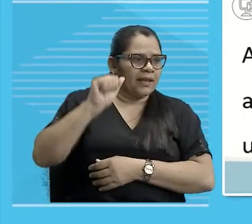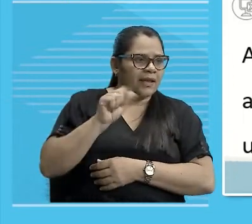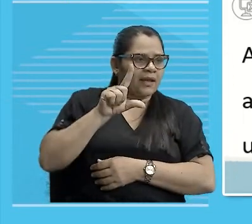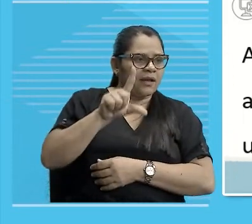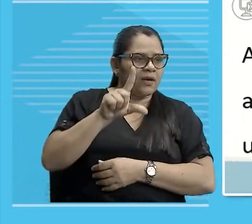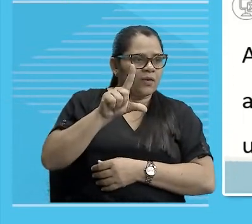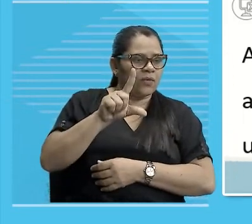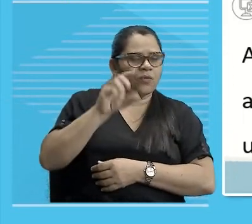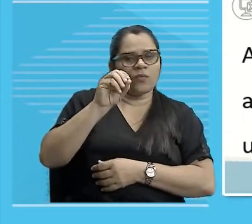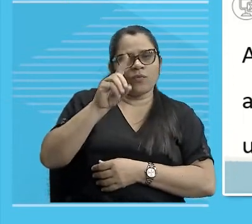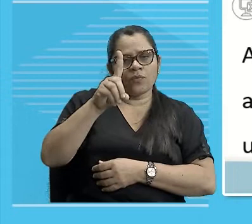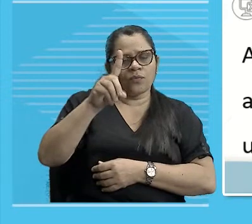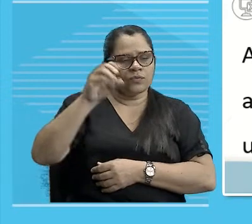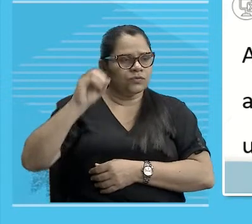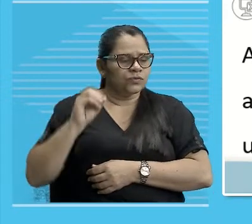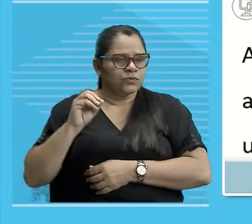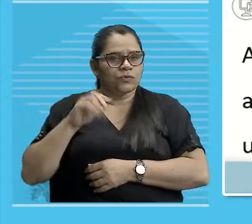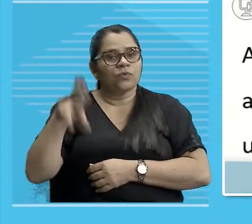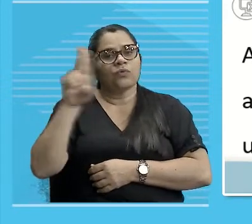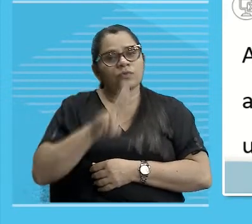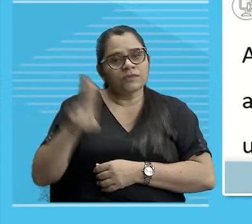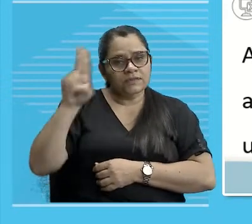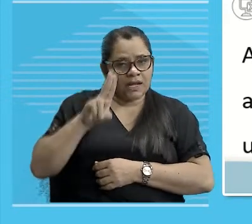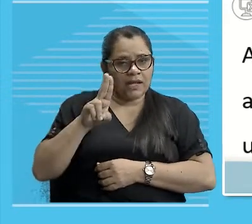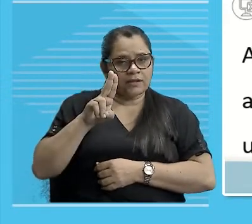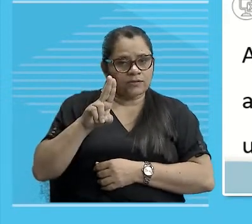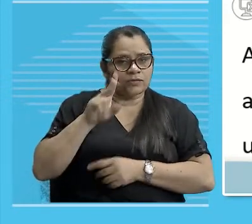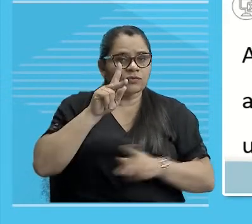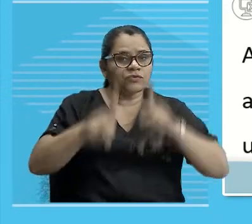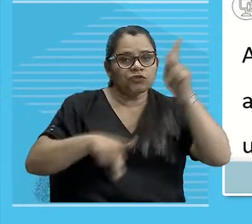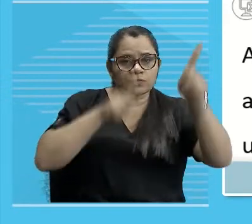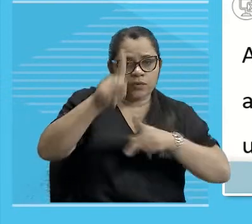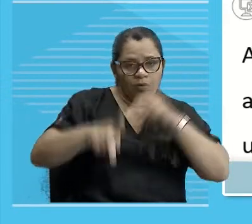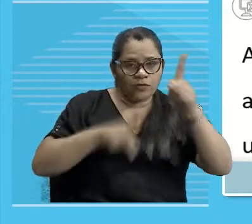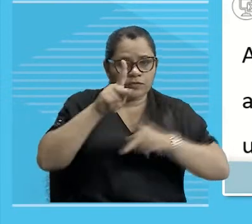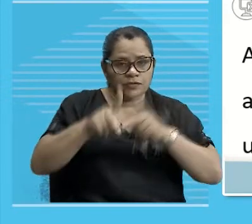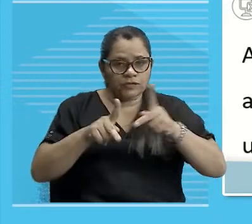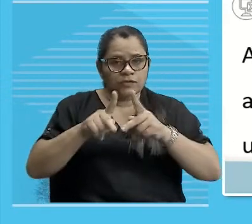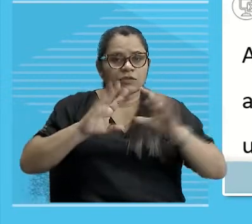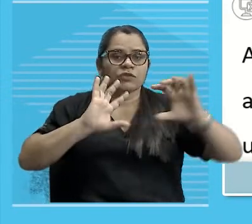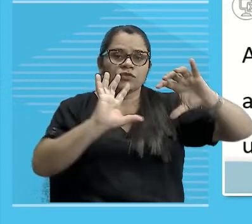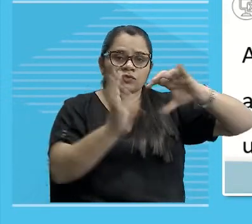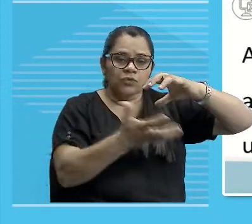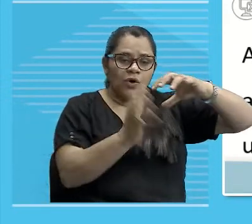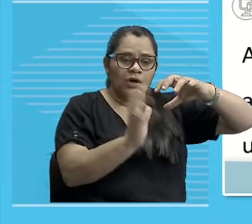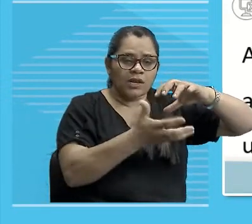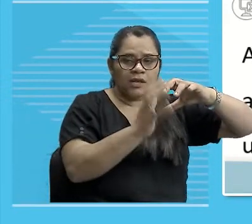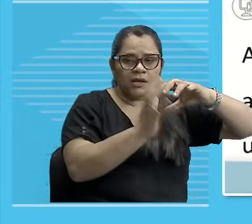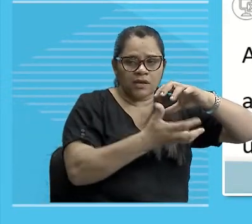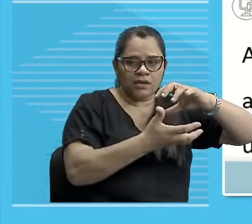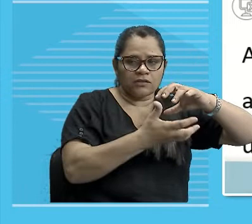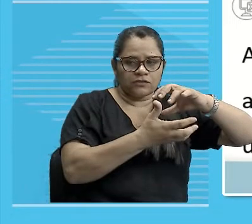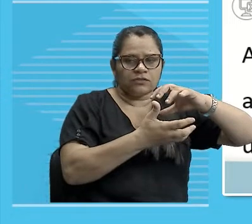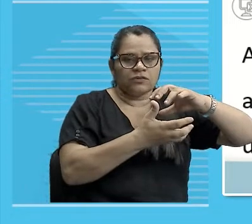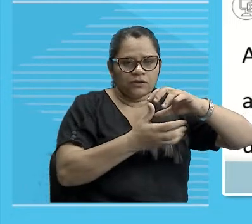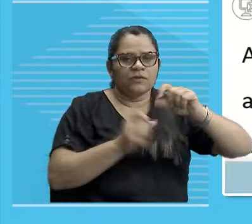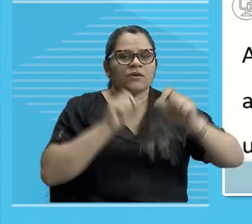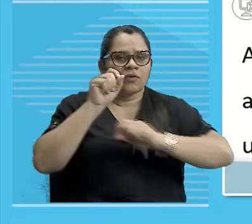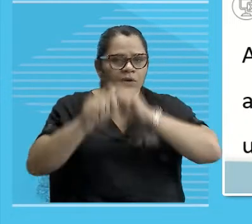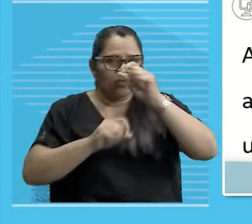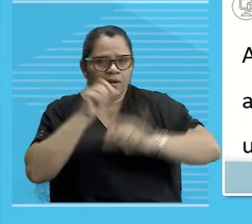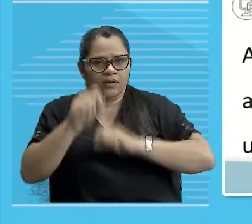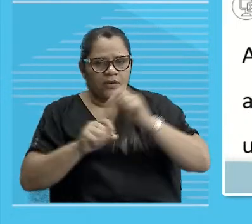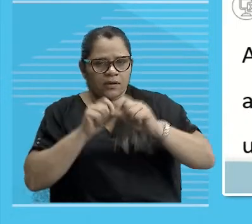etílico, que foram utilizados pelas civilizações europeias e orientais durante muito tempo. Caldo de